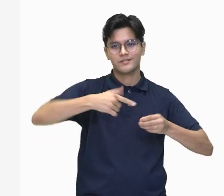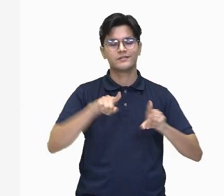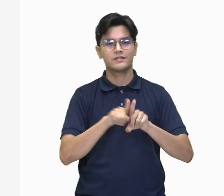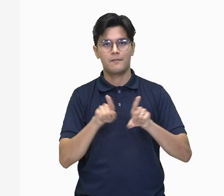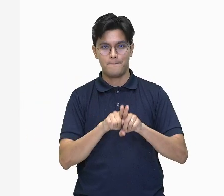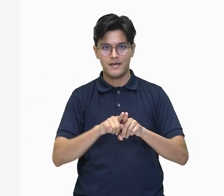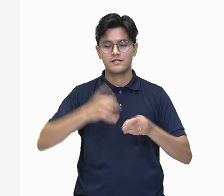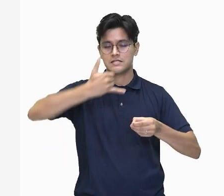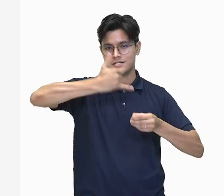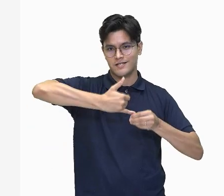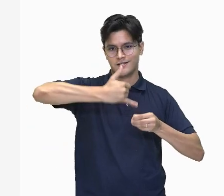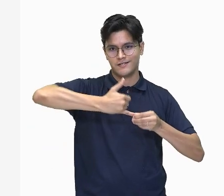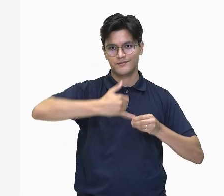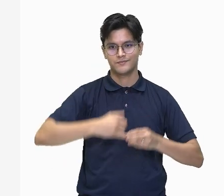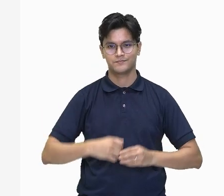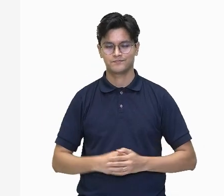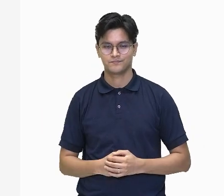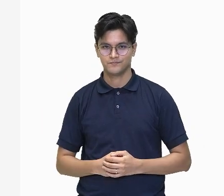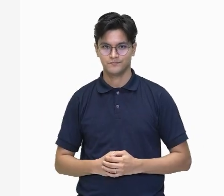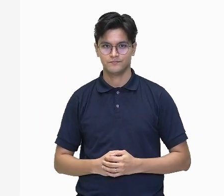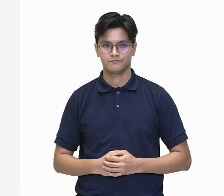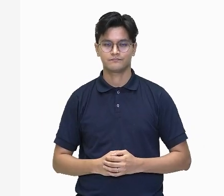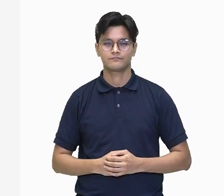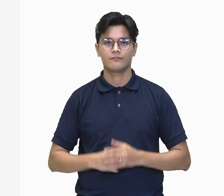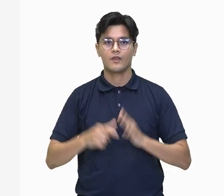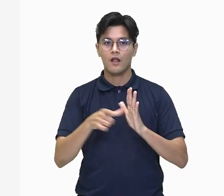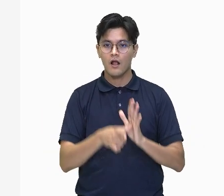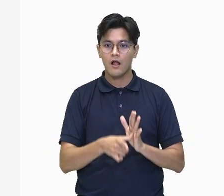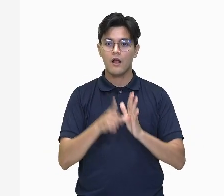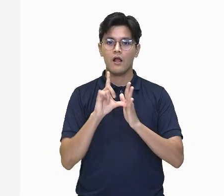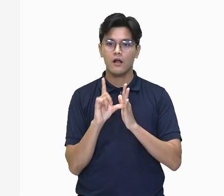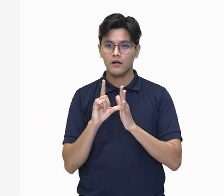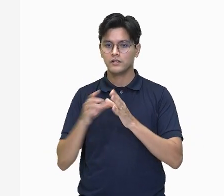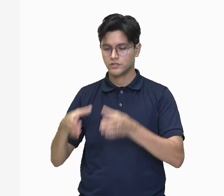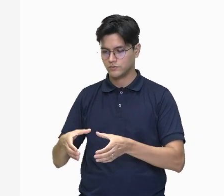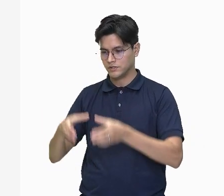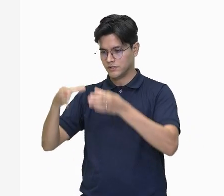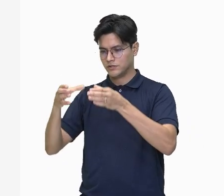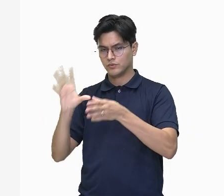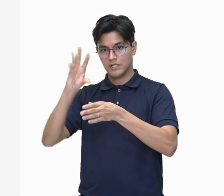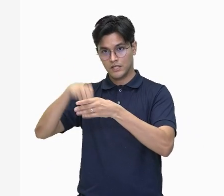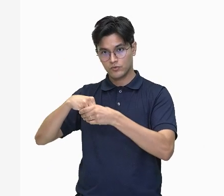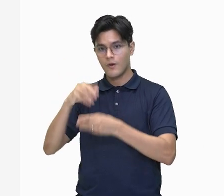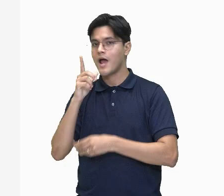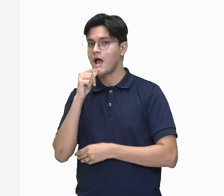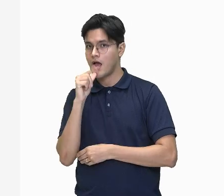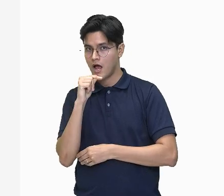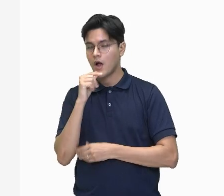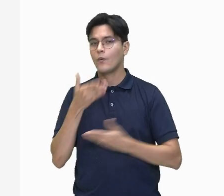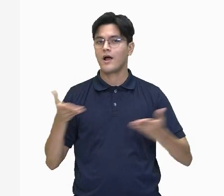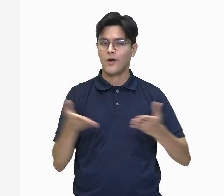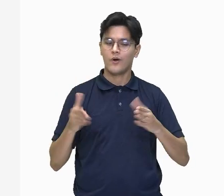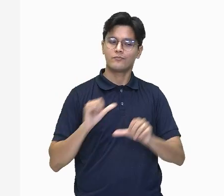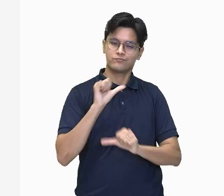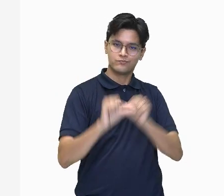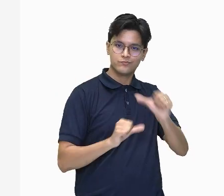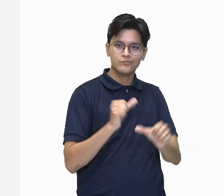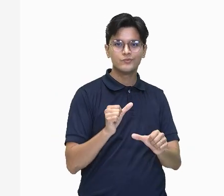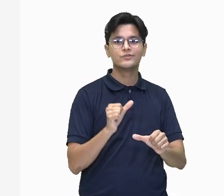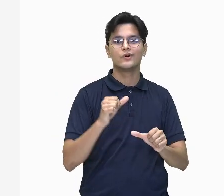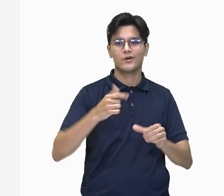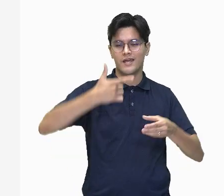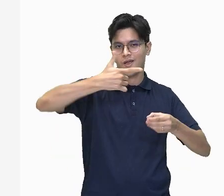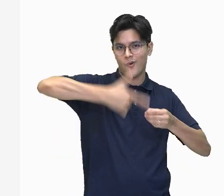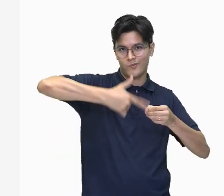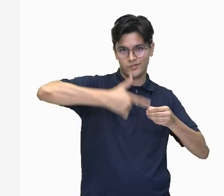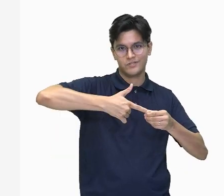diesel. E aquilo que antes estava dentro dos cilindros era água e vapor, agora era esses combustíveis que eram queimados e